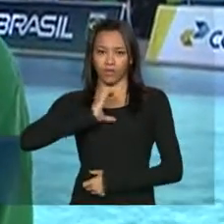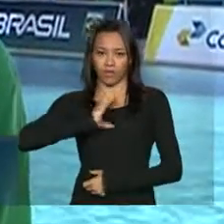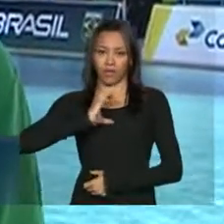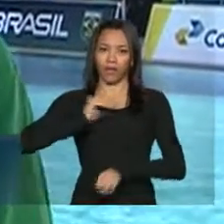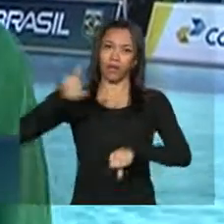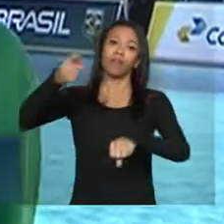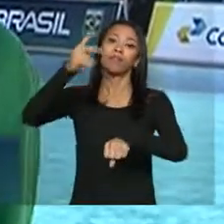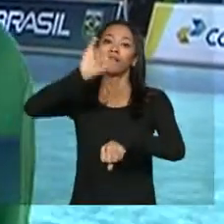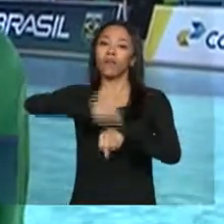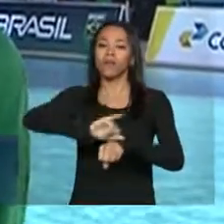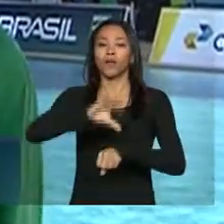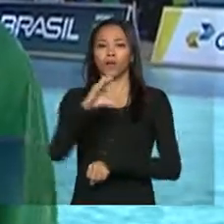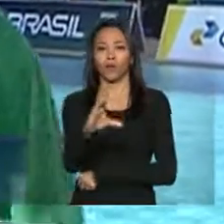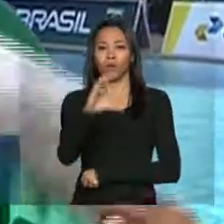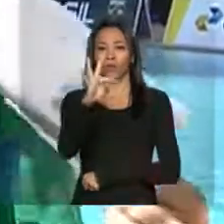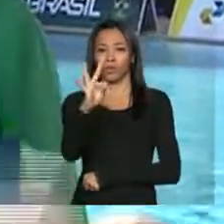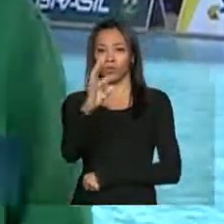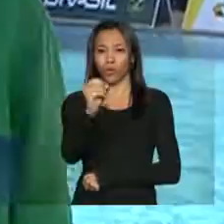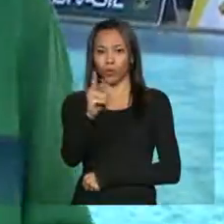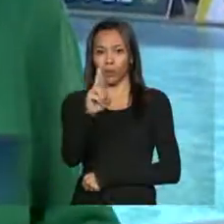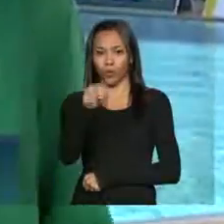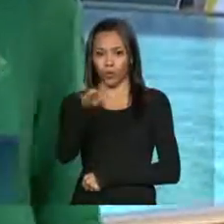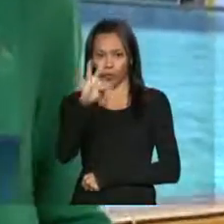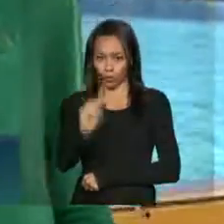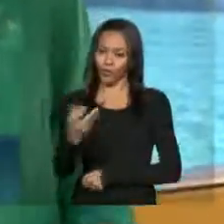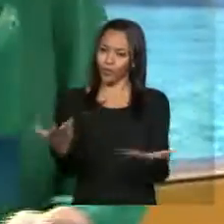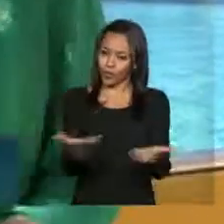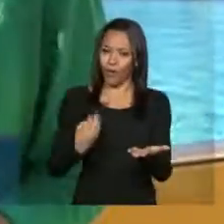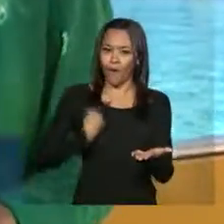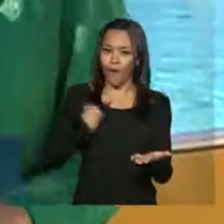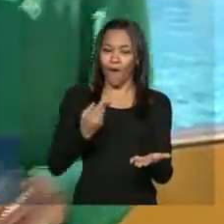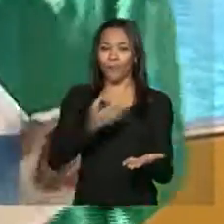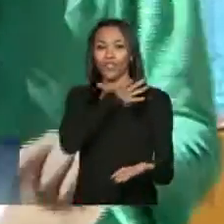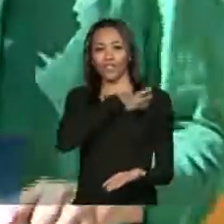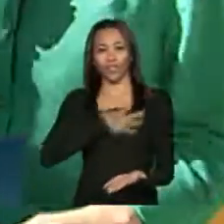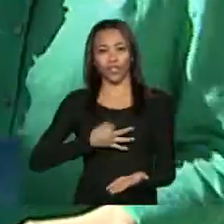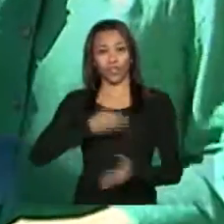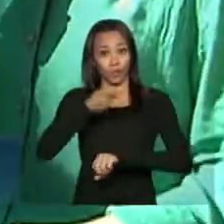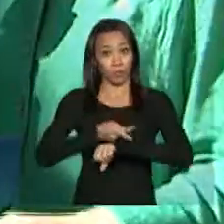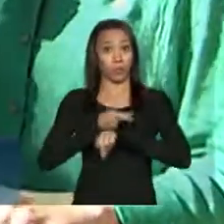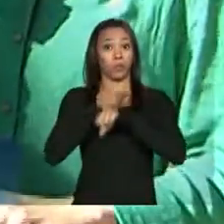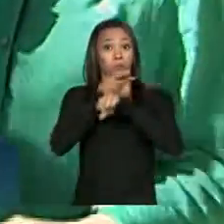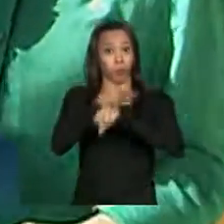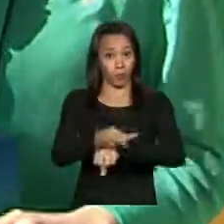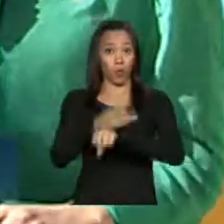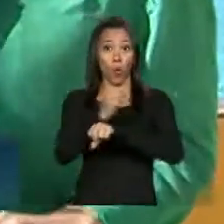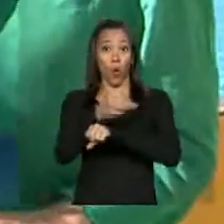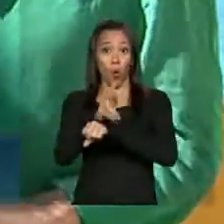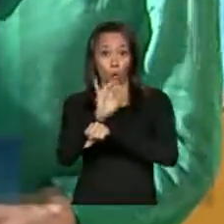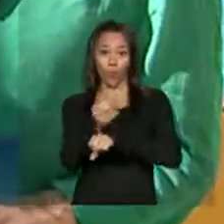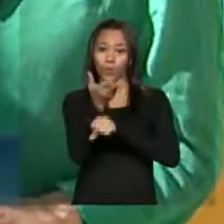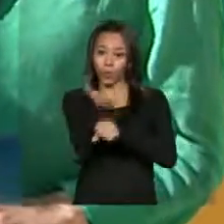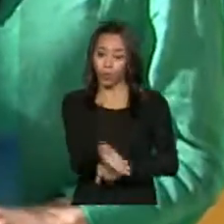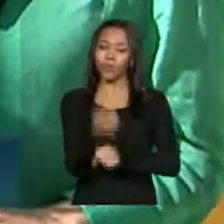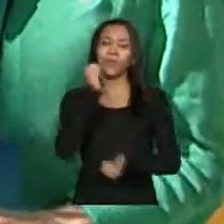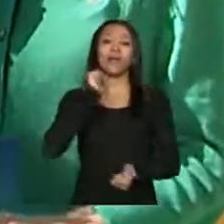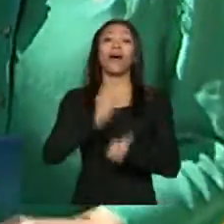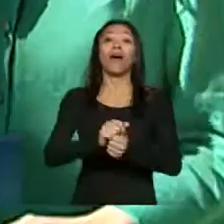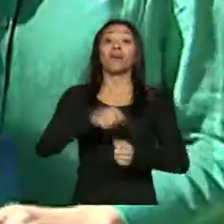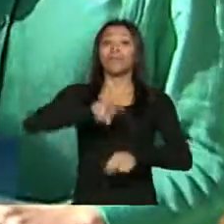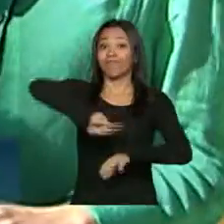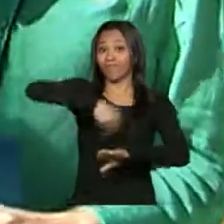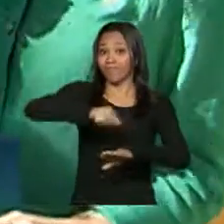americanos e ao meu lado estou aqui com o medalhista olímpico finalista de ouro das últimas olimpíadas arthur zanetti da ginástica